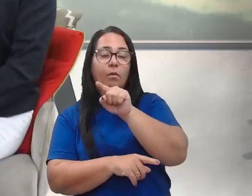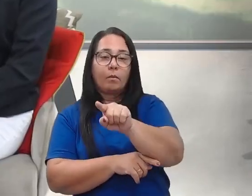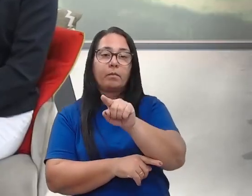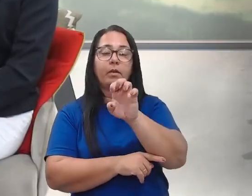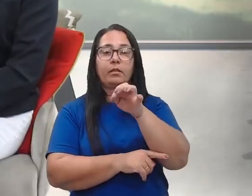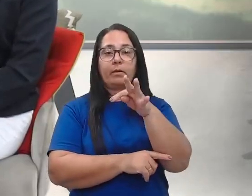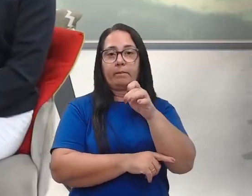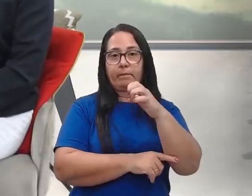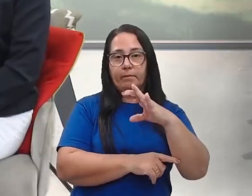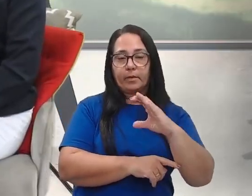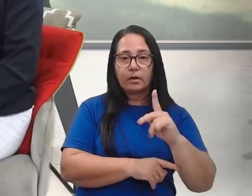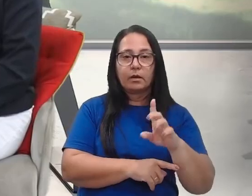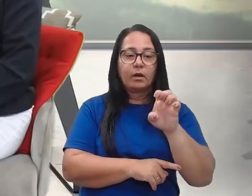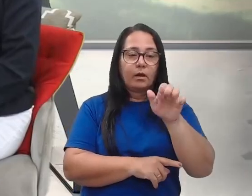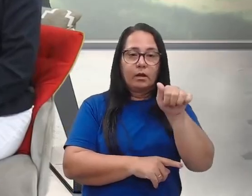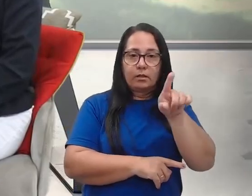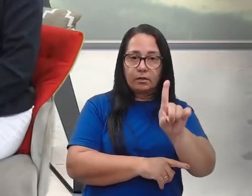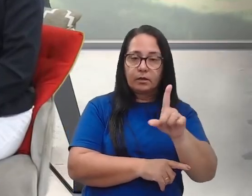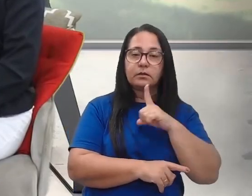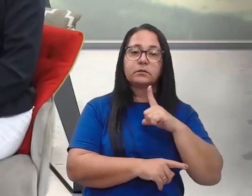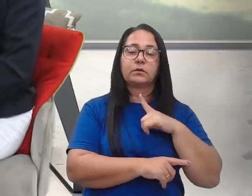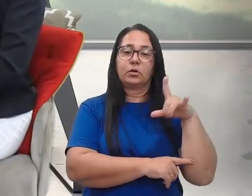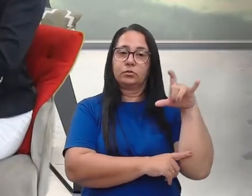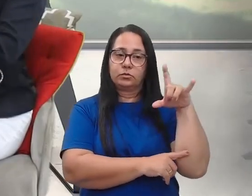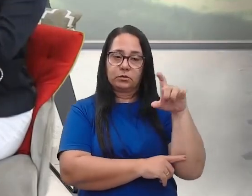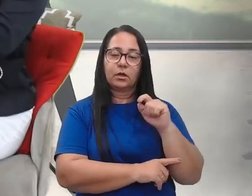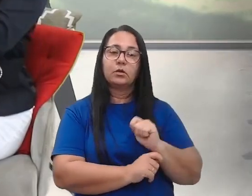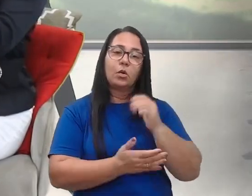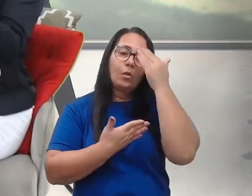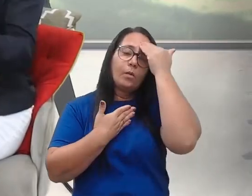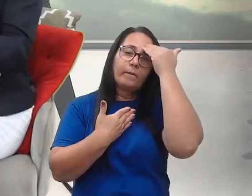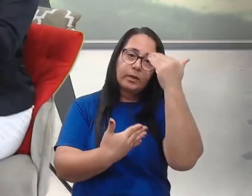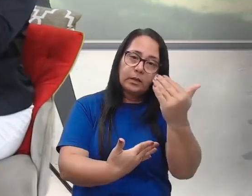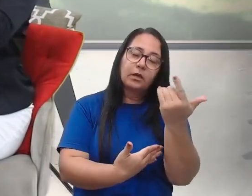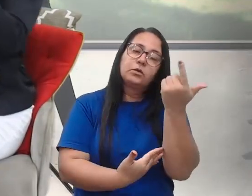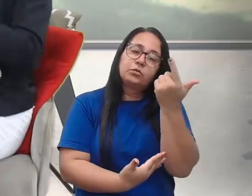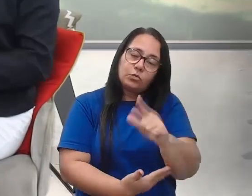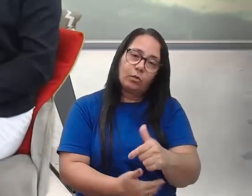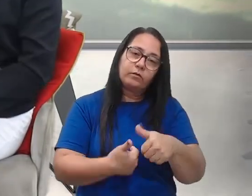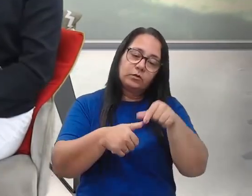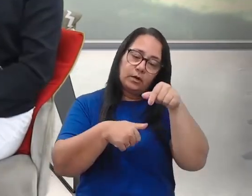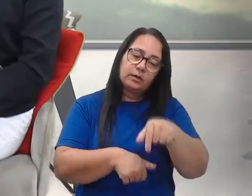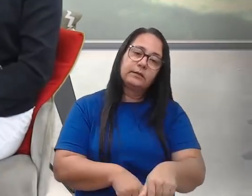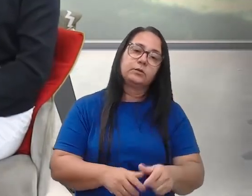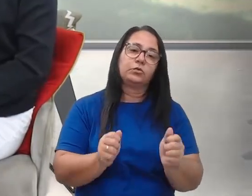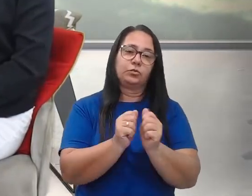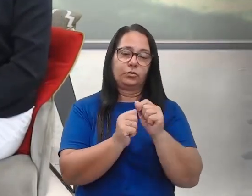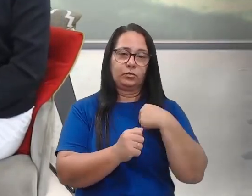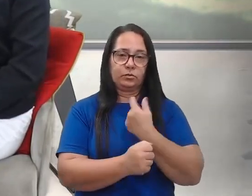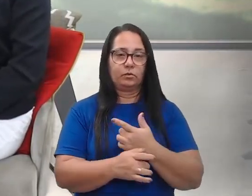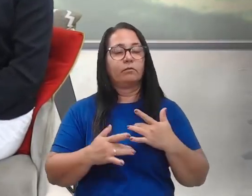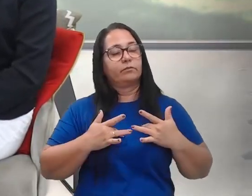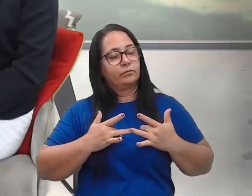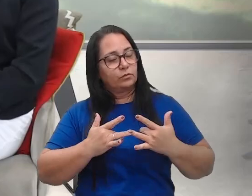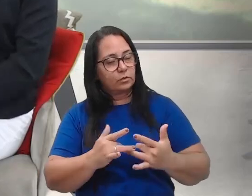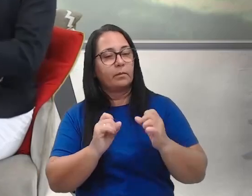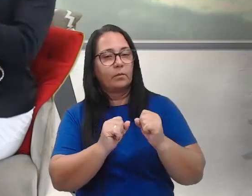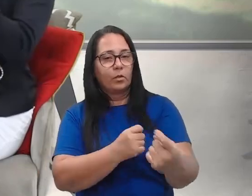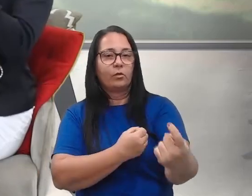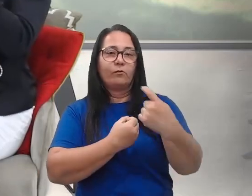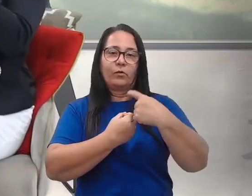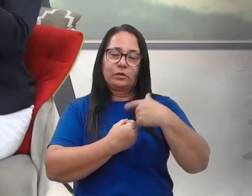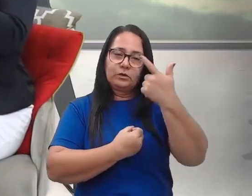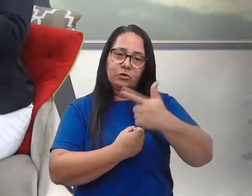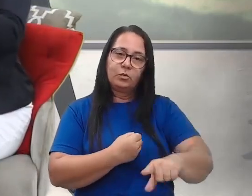Olha, Laís, obrigada mais uma vez por estar aqui conosco. Fique à vontade, volte, sempre vai estar conosco na próxima aula